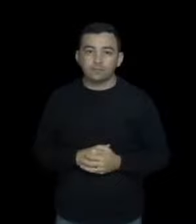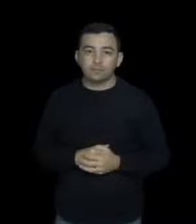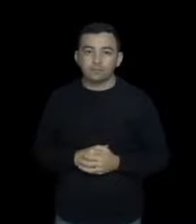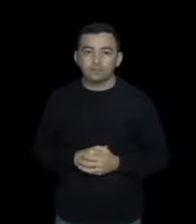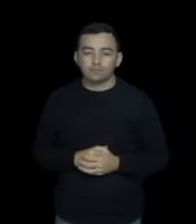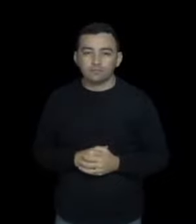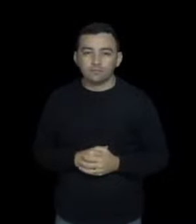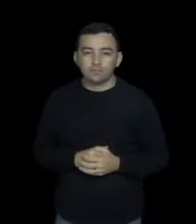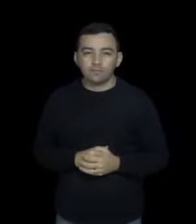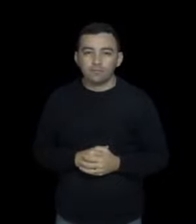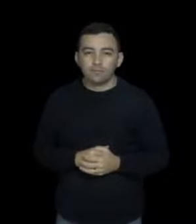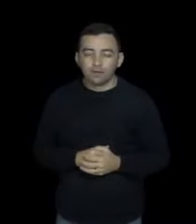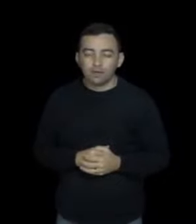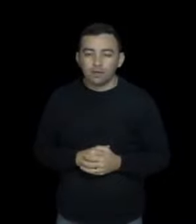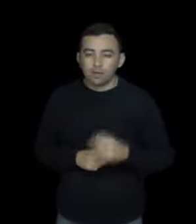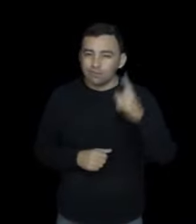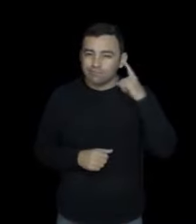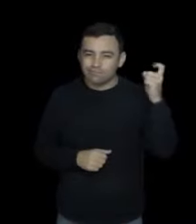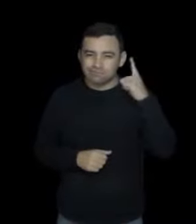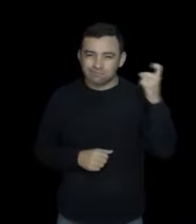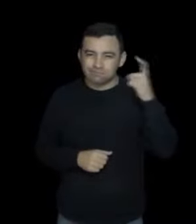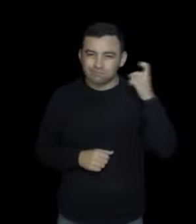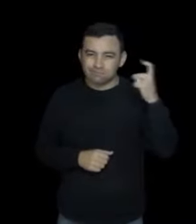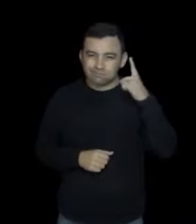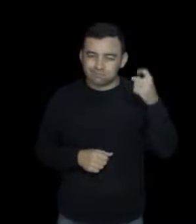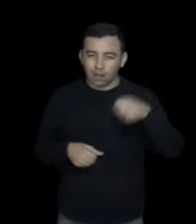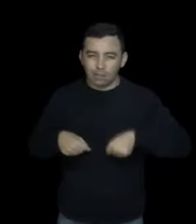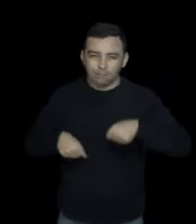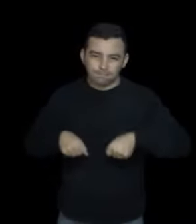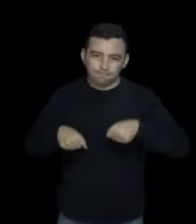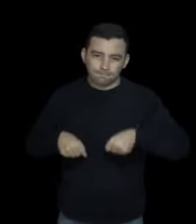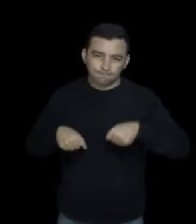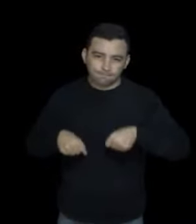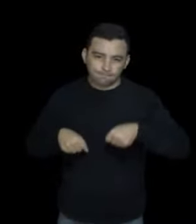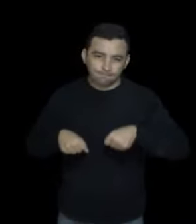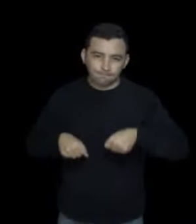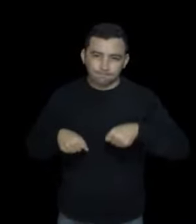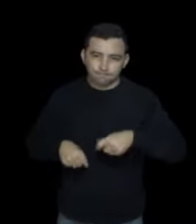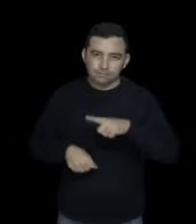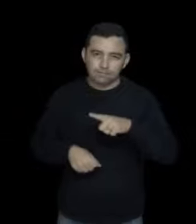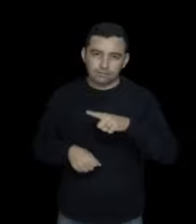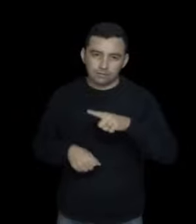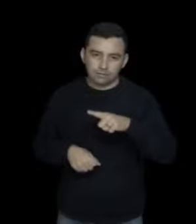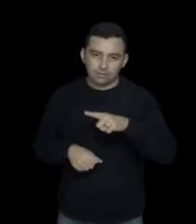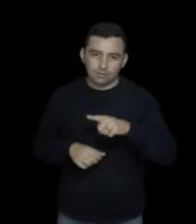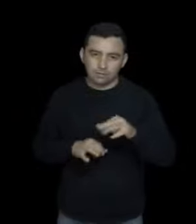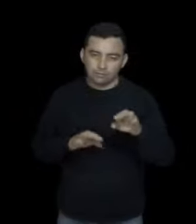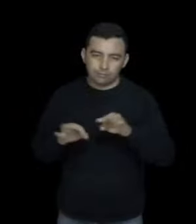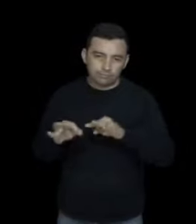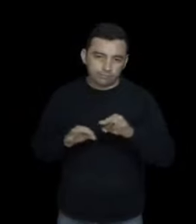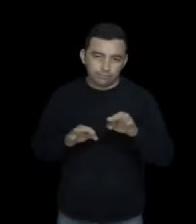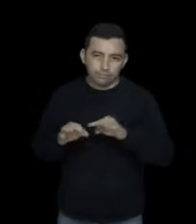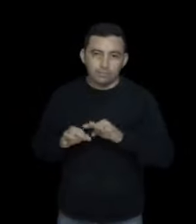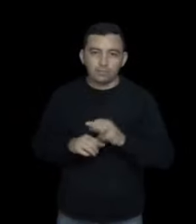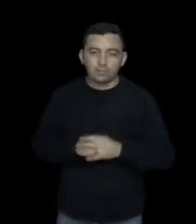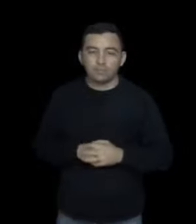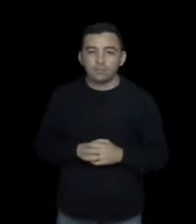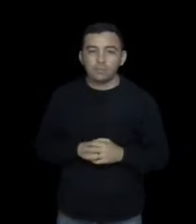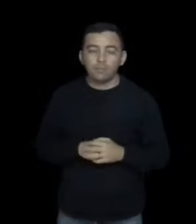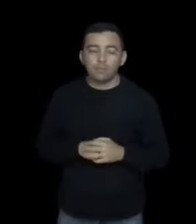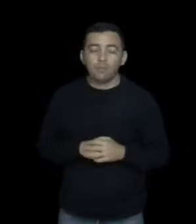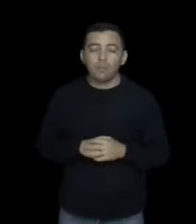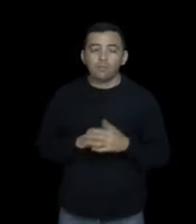esse barulho é a brincadeira ela quebrando a estrutura de colunas e vigas para desenferrujar